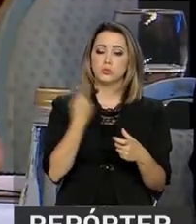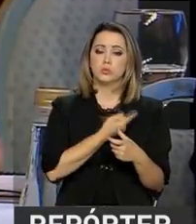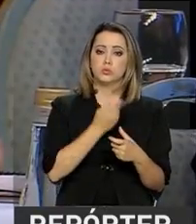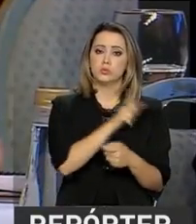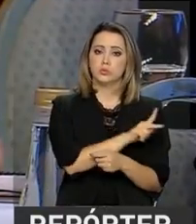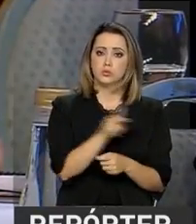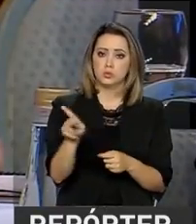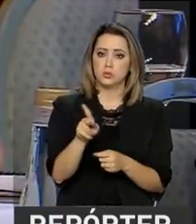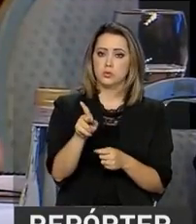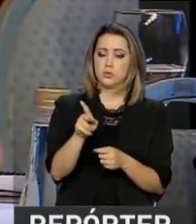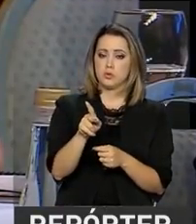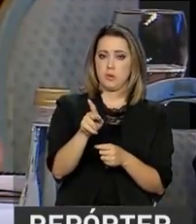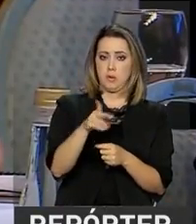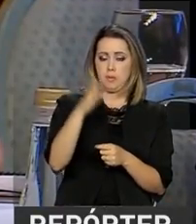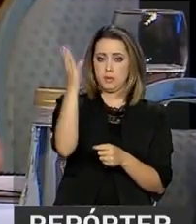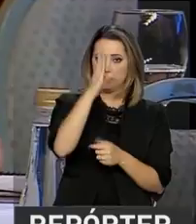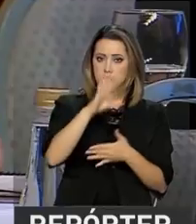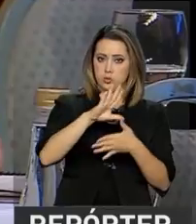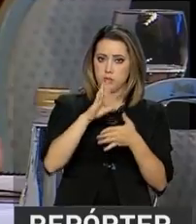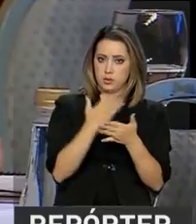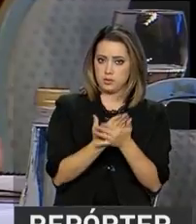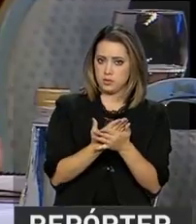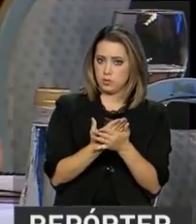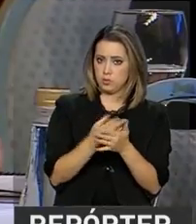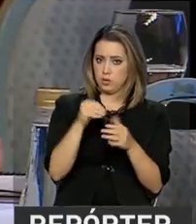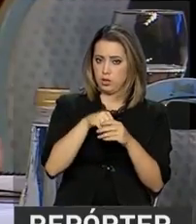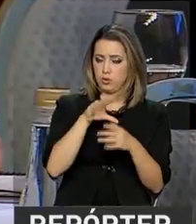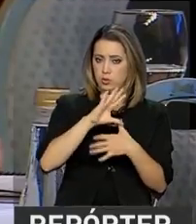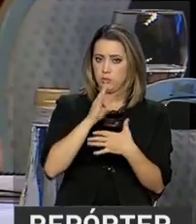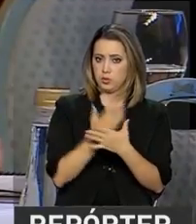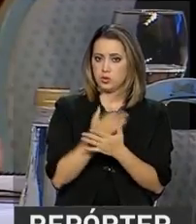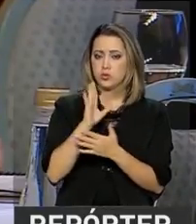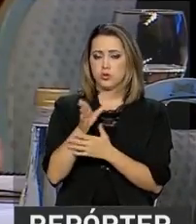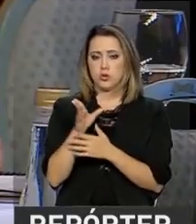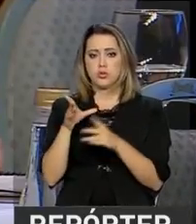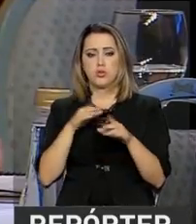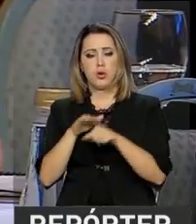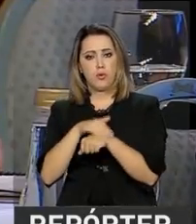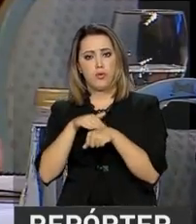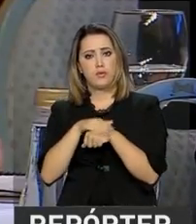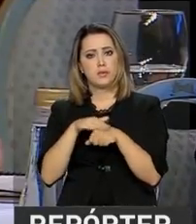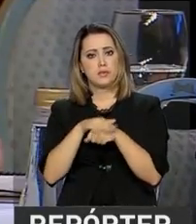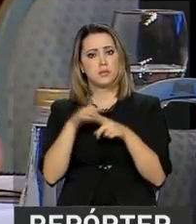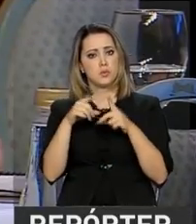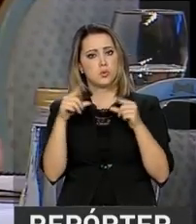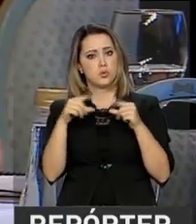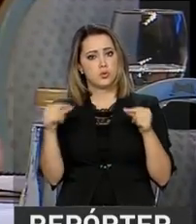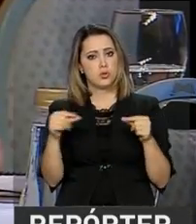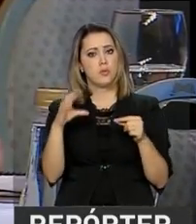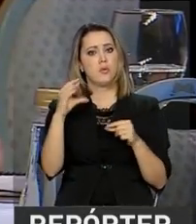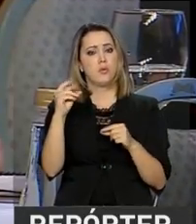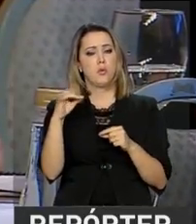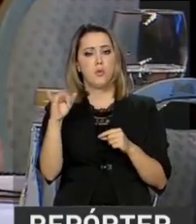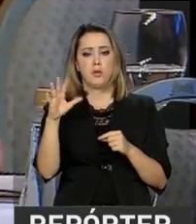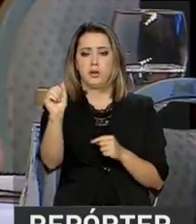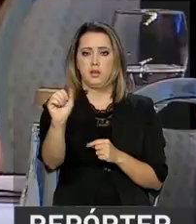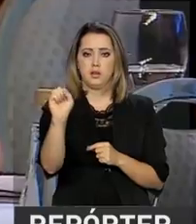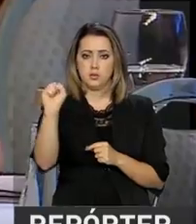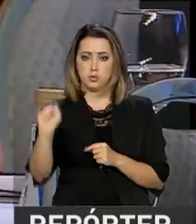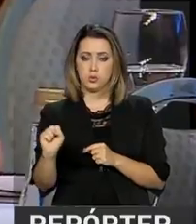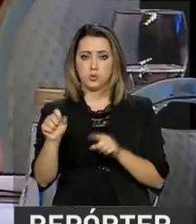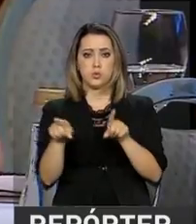presidência brasileira. Já temos mantido diálogo produtivo com o Japão, com a Coreia do Sul, com a Índia e com